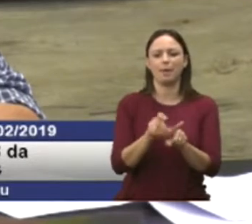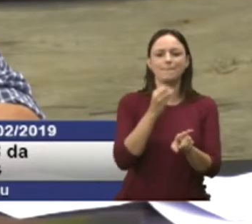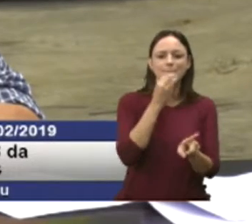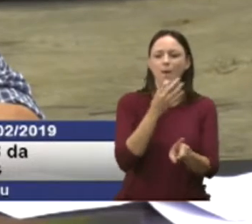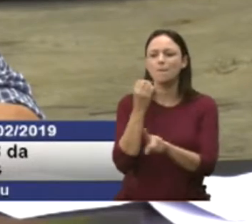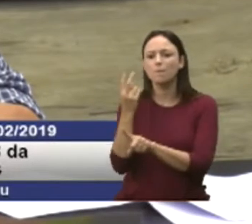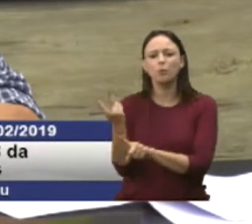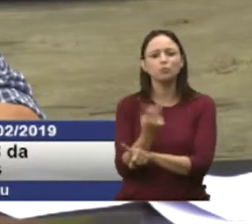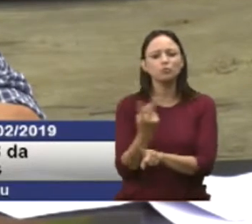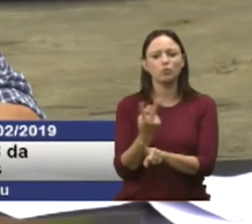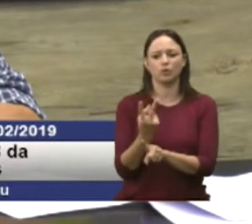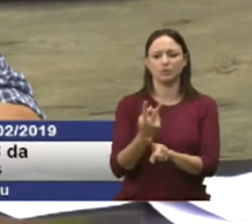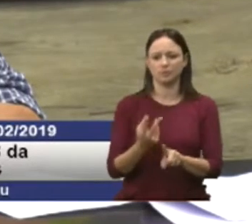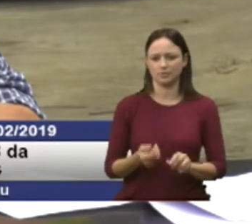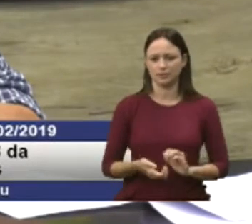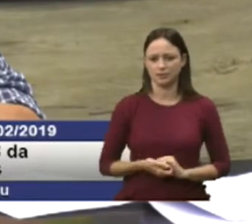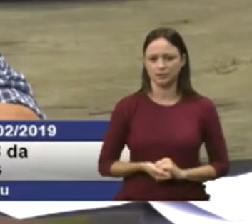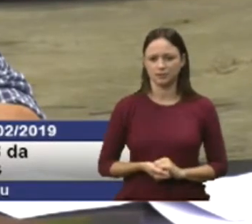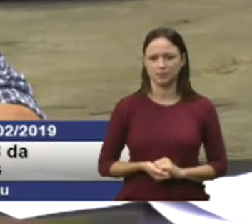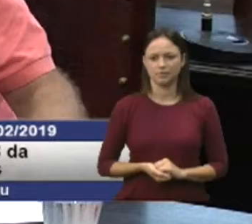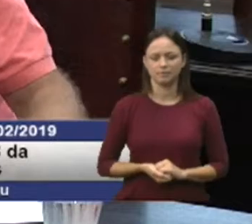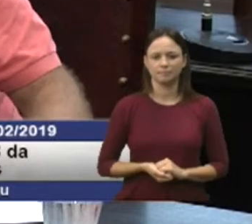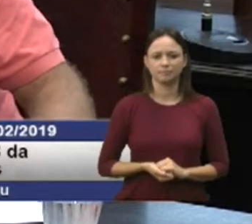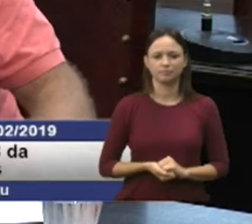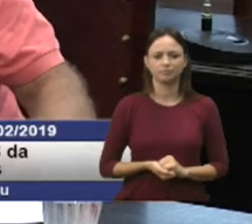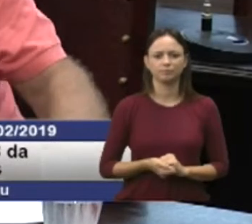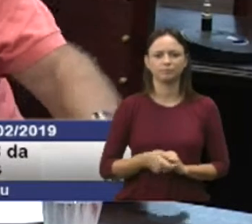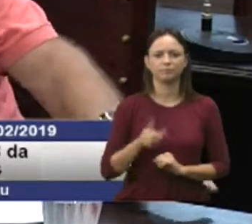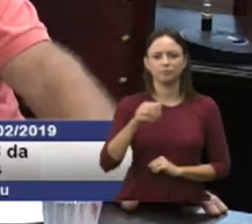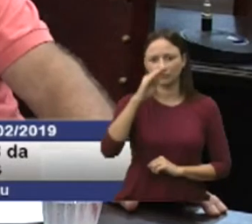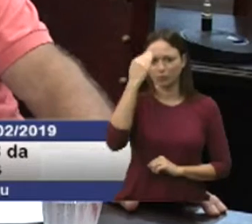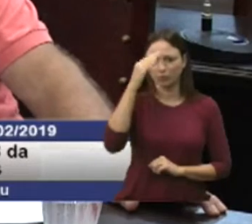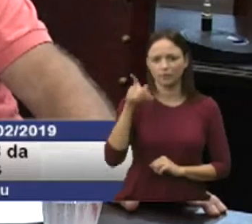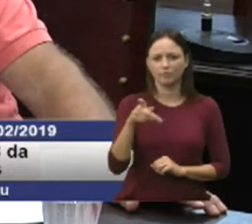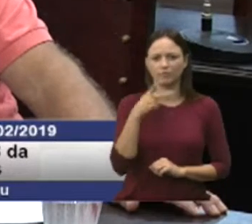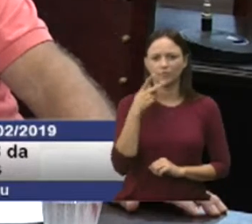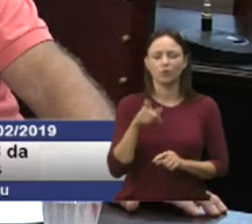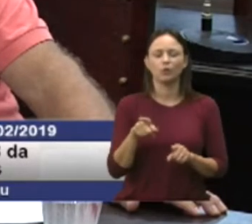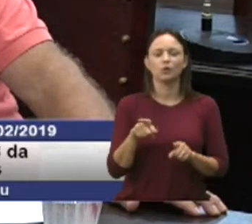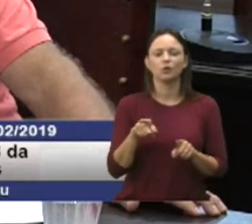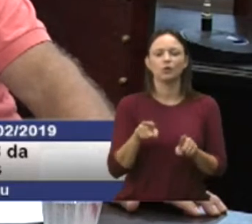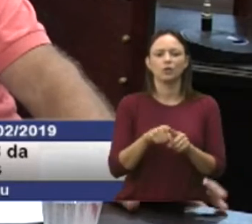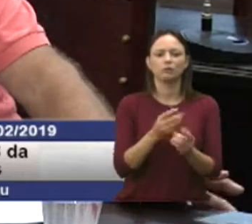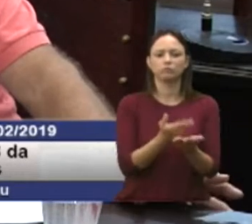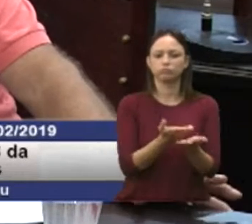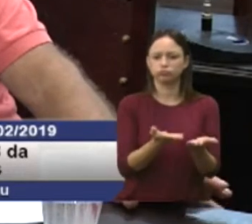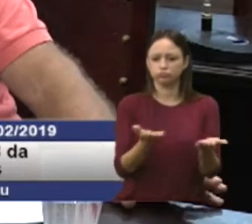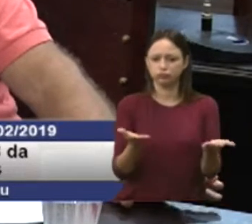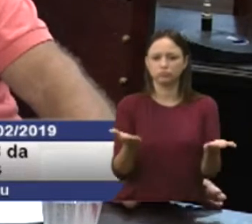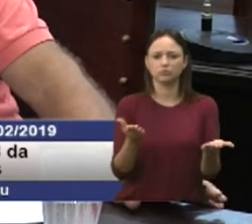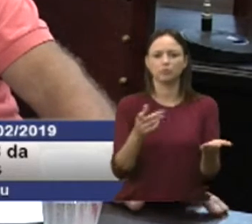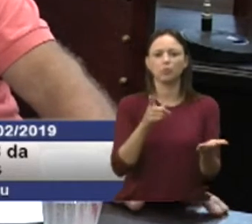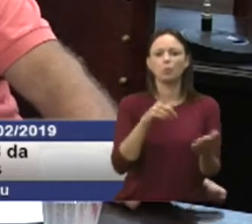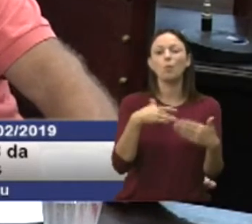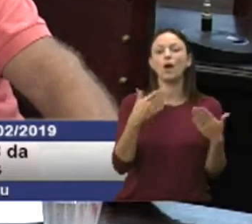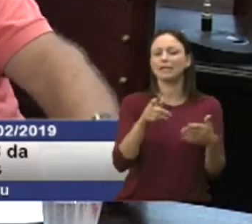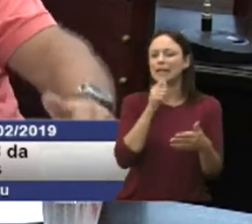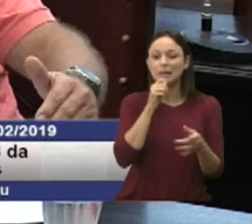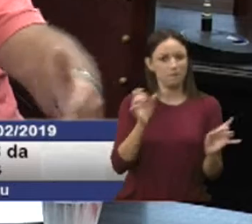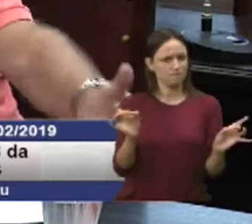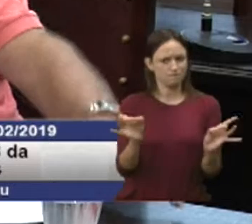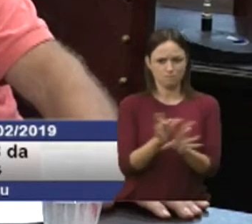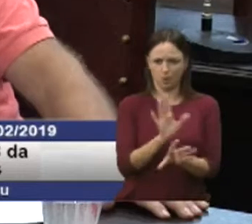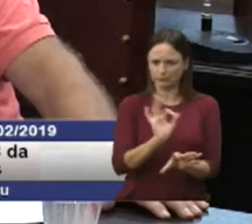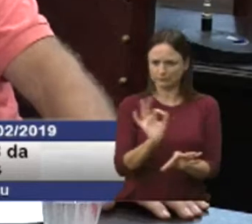para o município. Tá. Do que o João falou também, então, quando as licitações elas não saem, esse